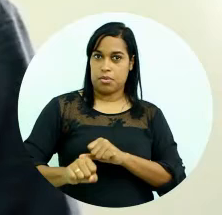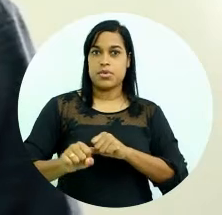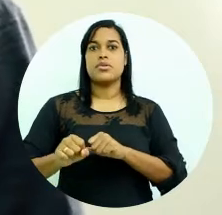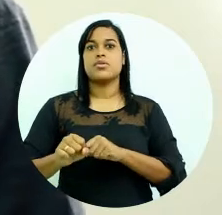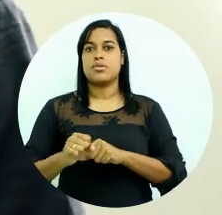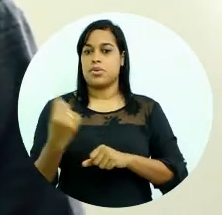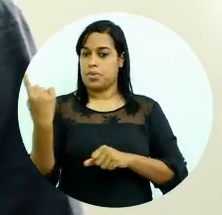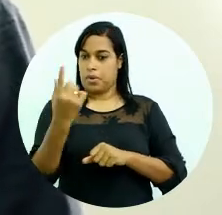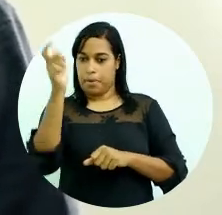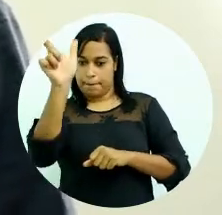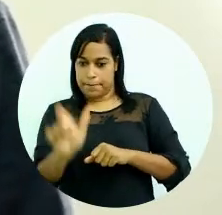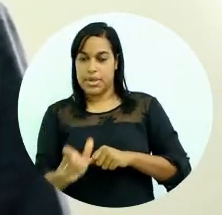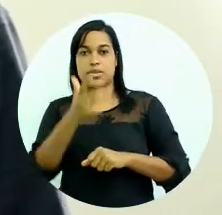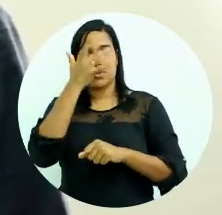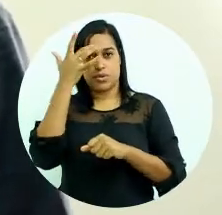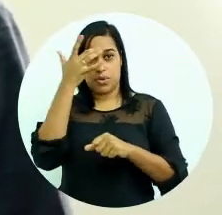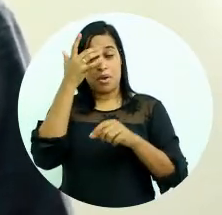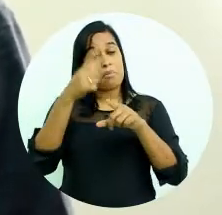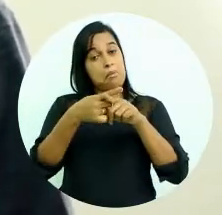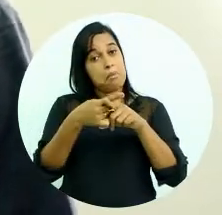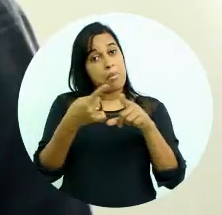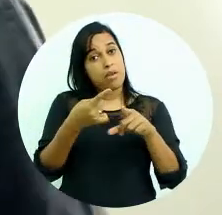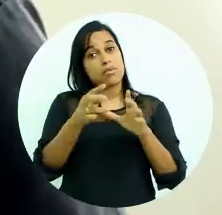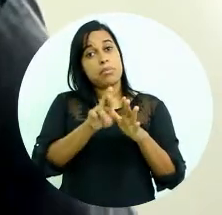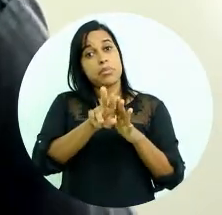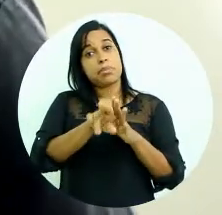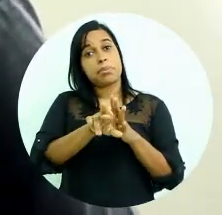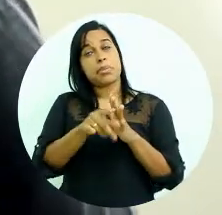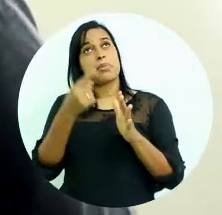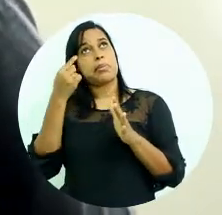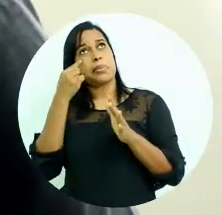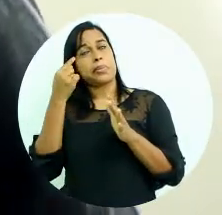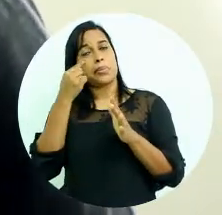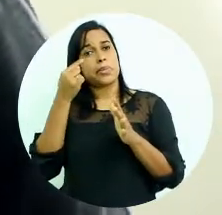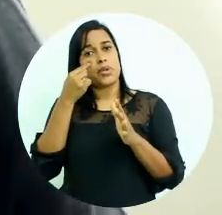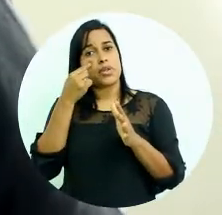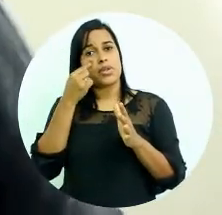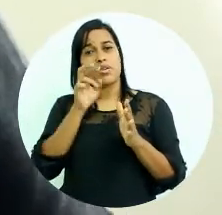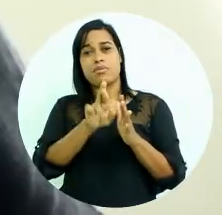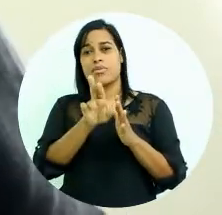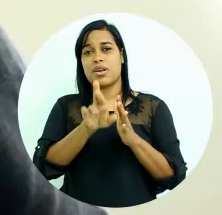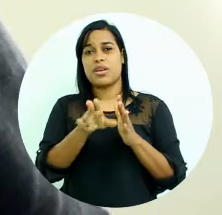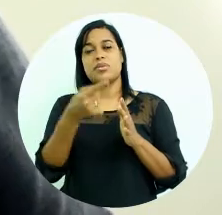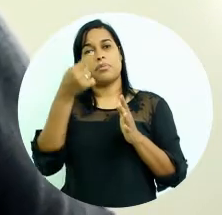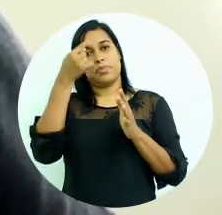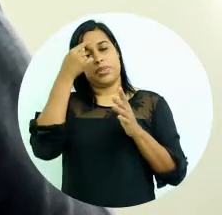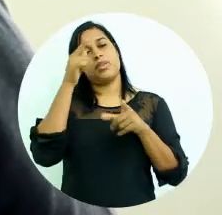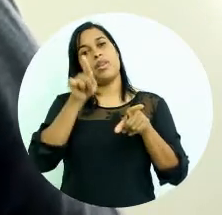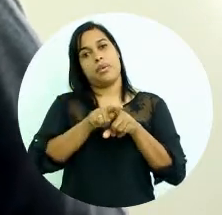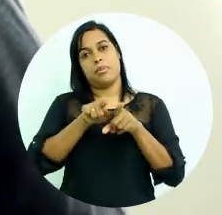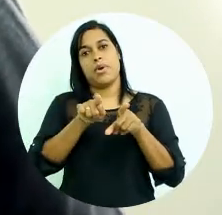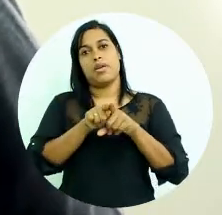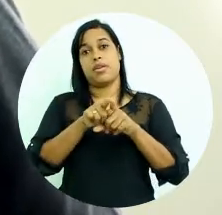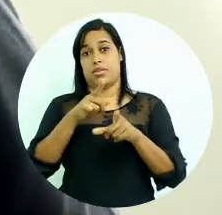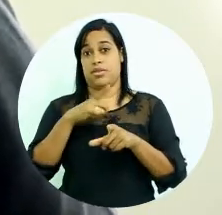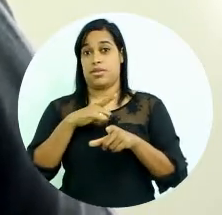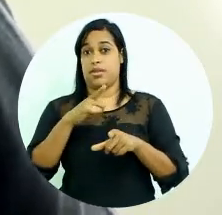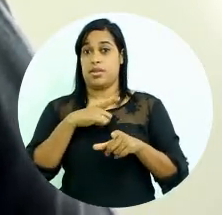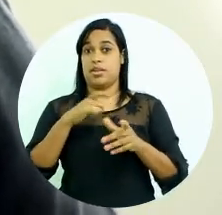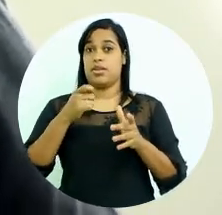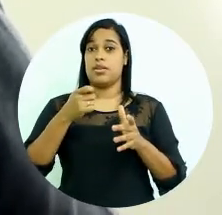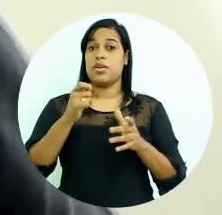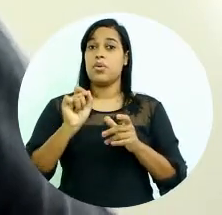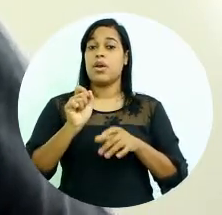enquanto indivíduo e muitas vezes inconscientemente e tantas vezes conscientemente ele